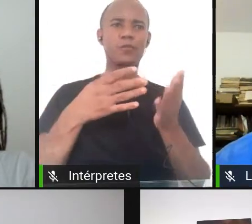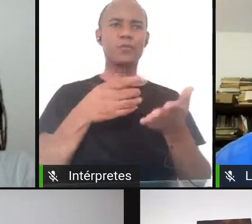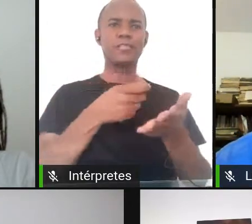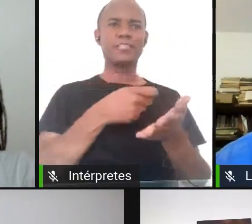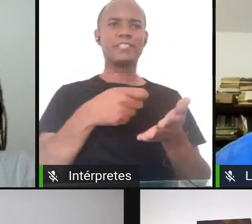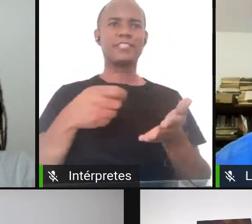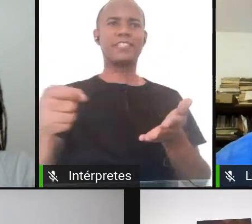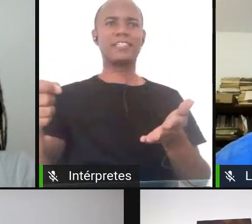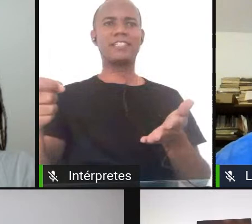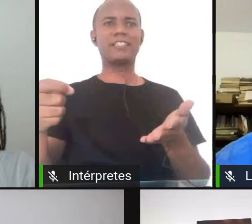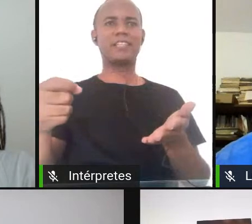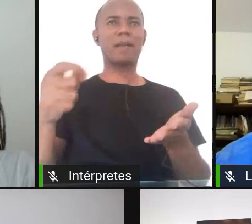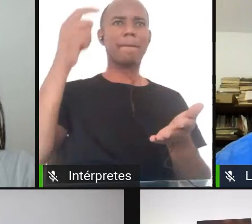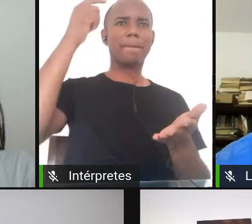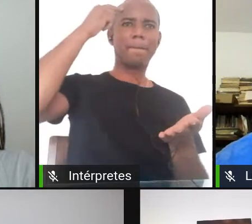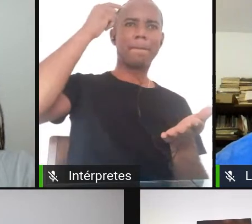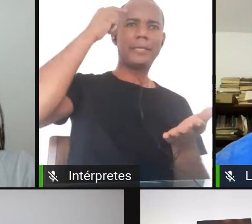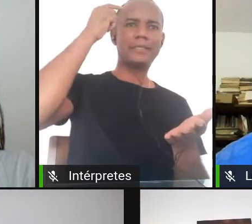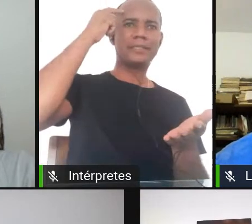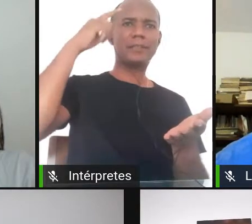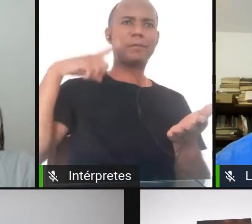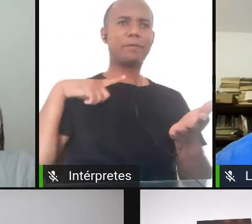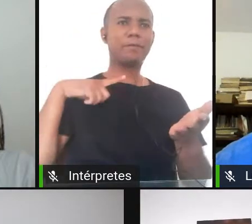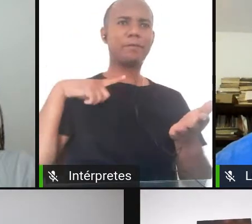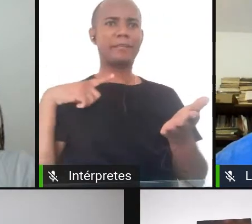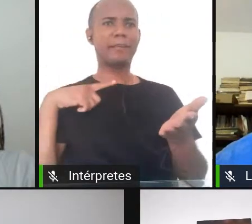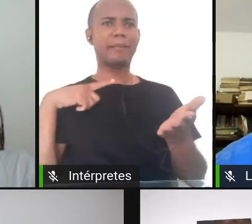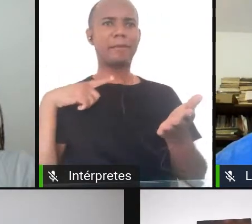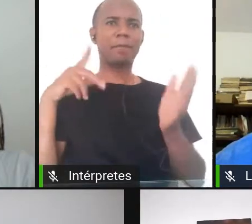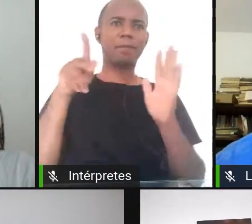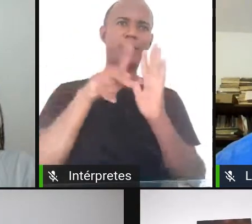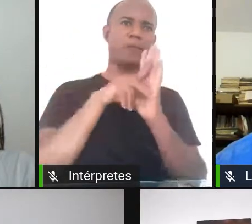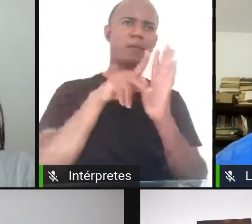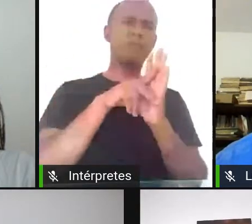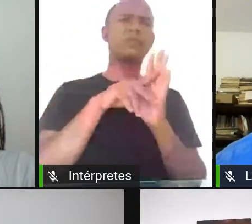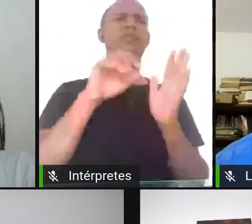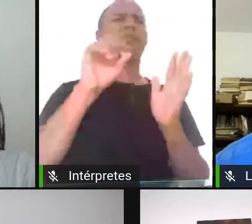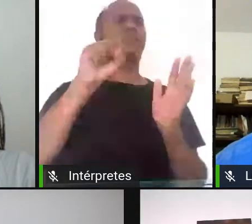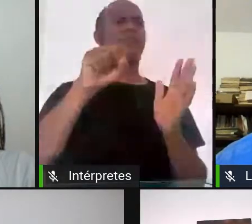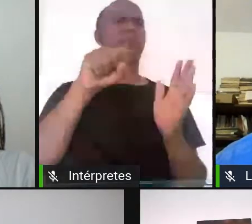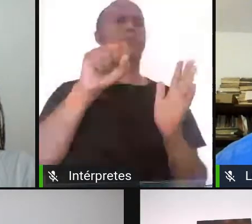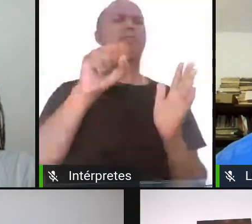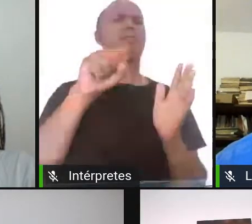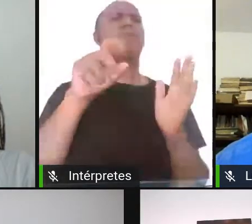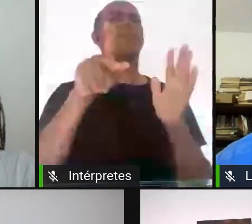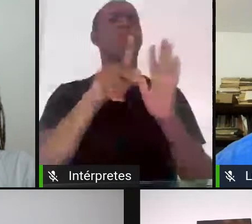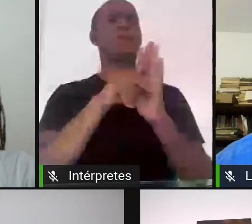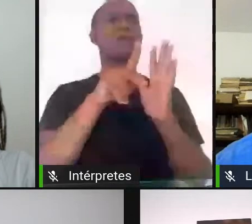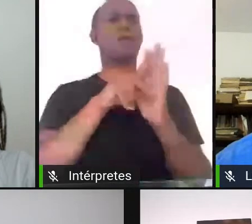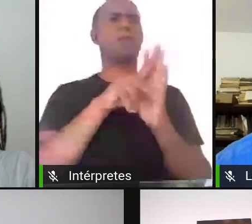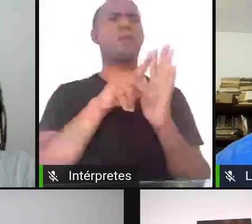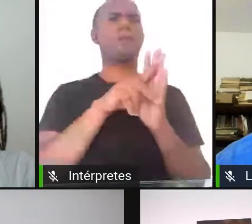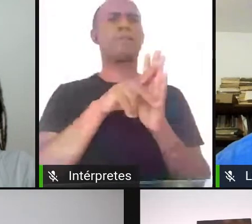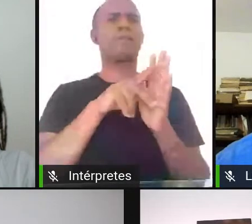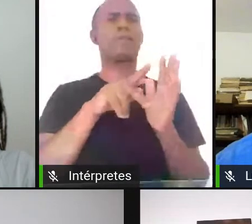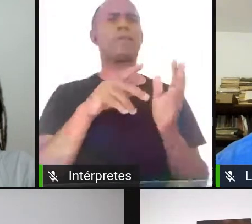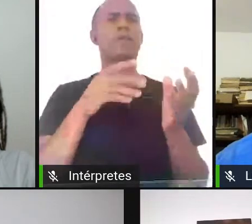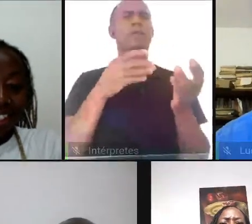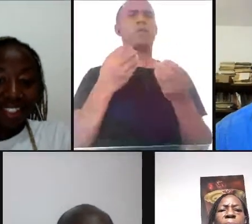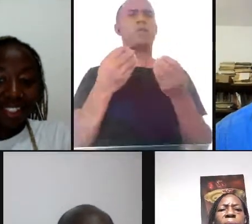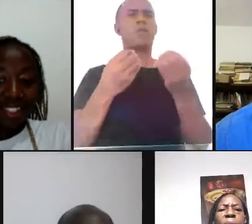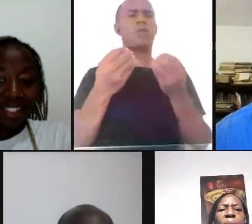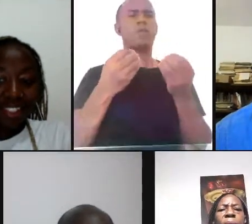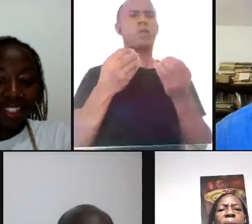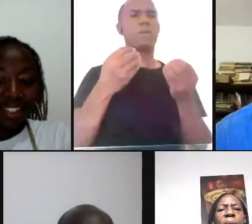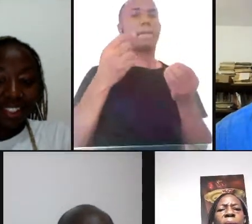sentido? Não, uma escrita consciente. Como sem consciência? Sem consciência no sentido de não pensar na construção e